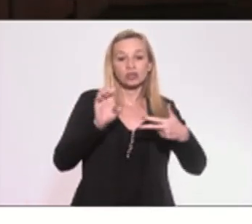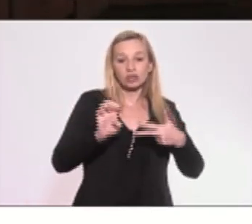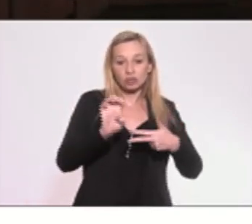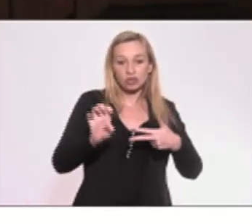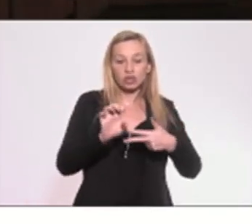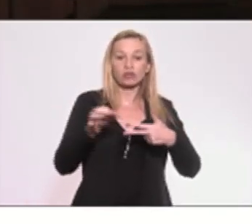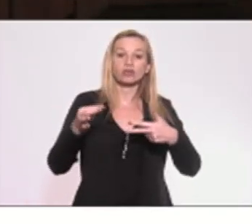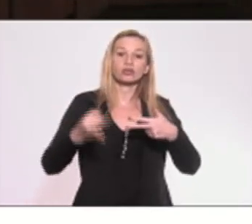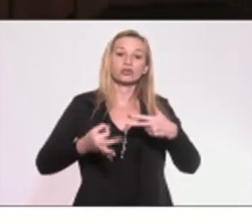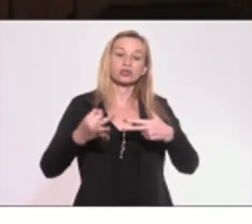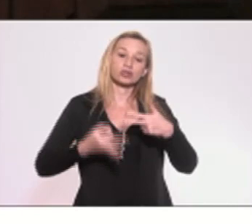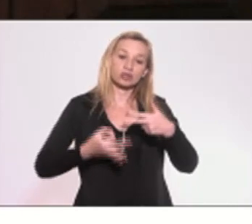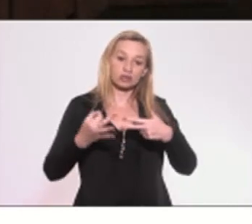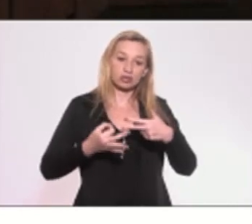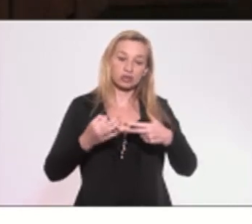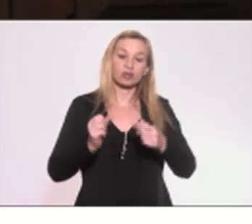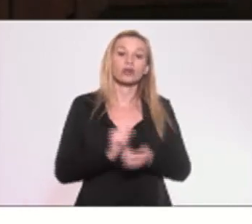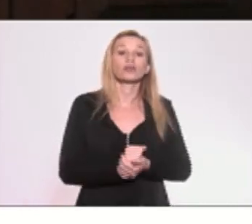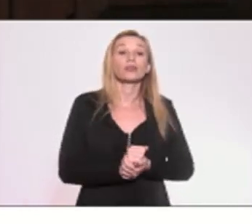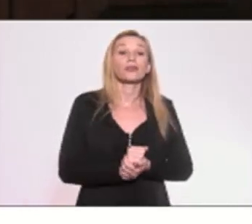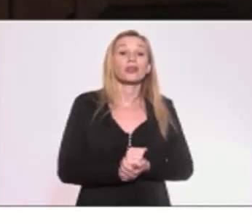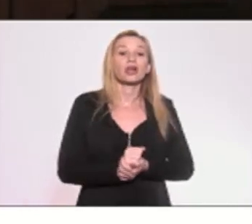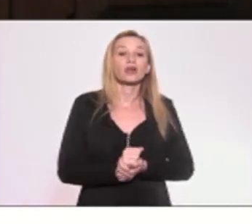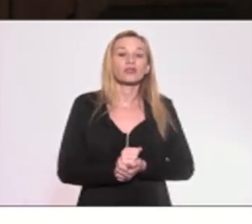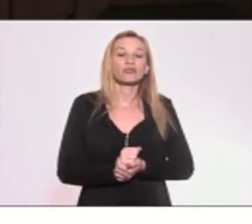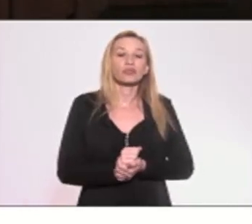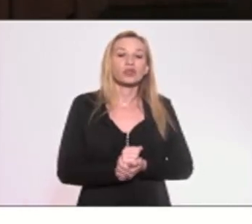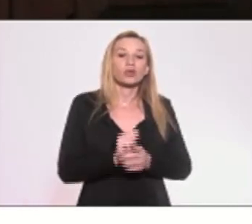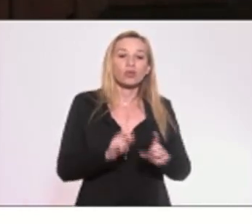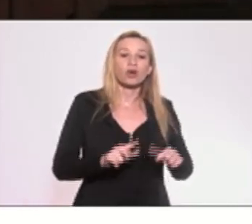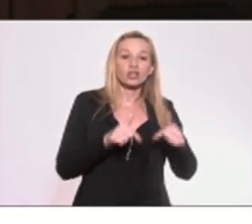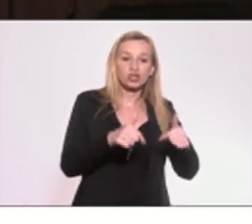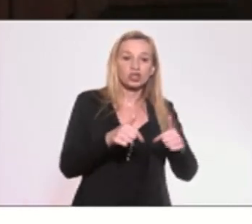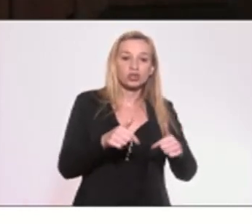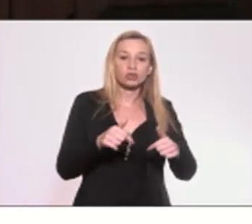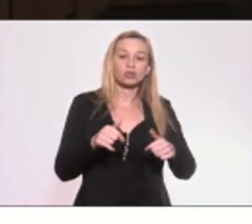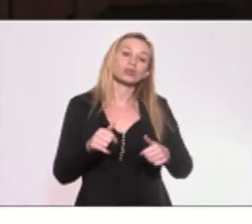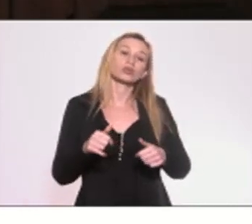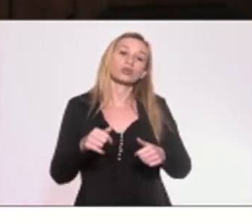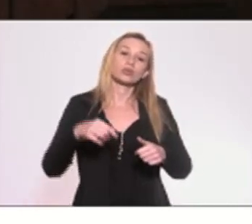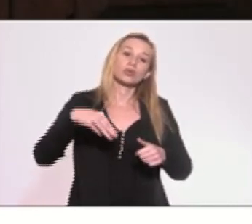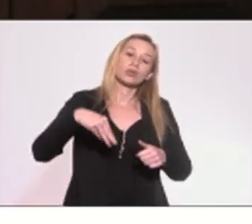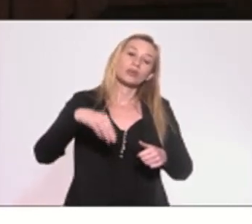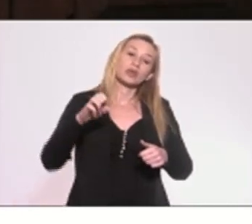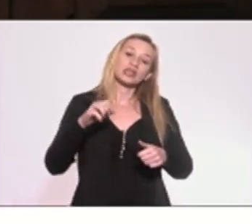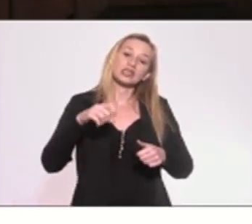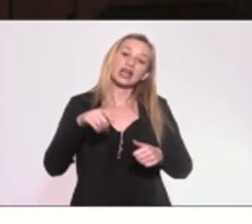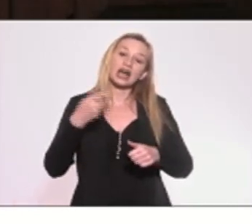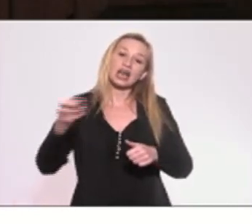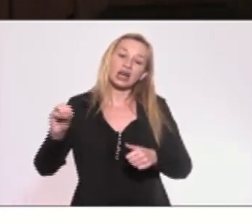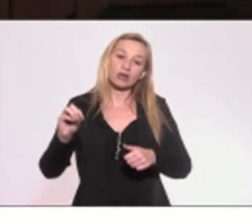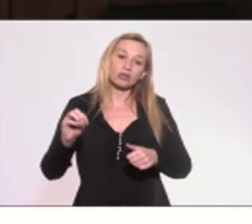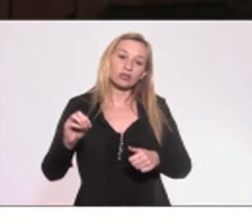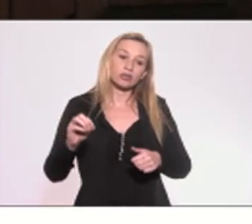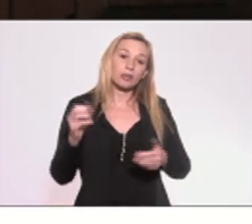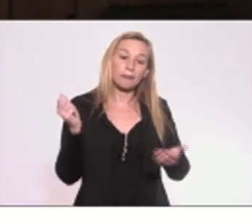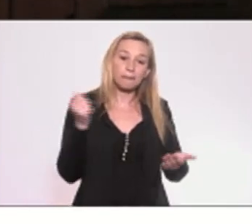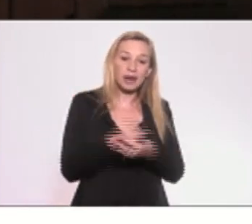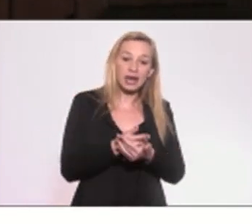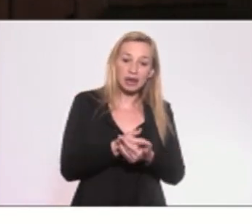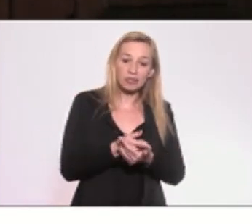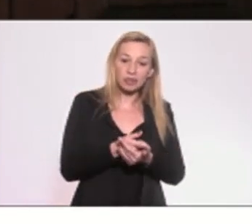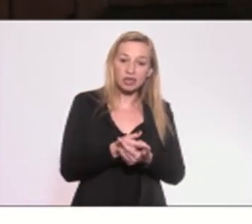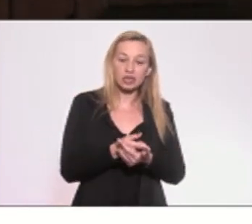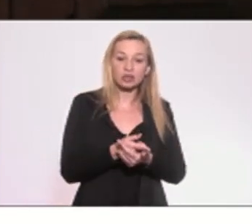prática não era novidade e refletia o modus operandi do mensalão, pagamentos indevidos mensais feitos por